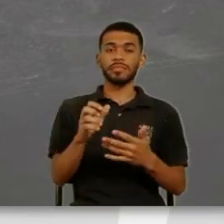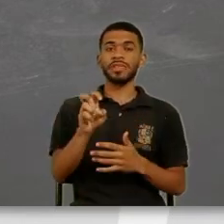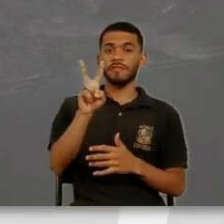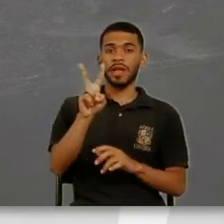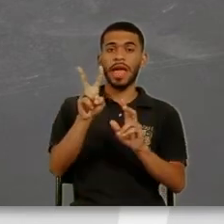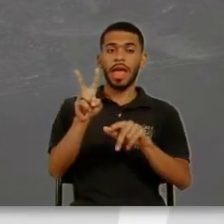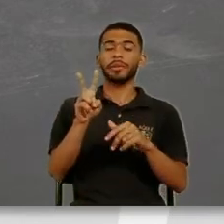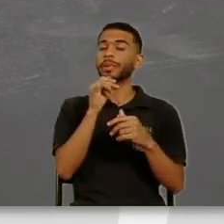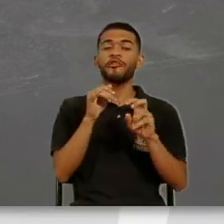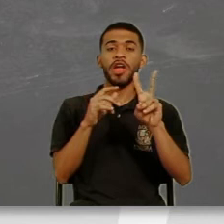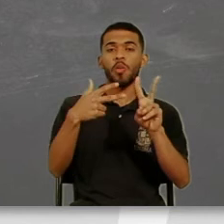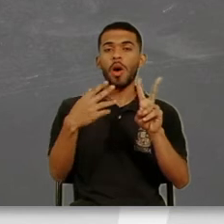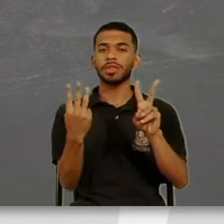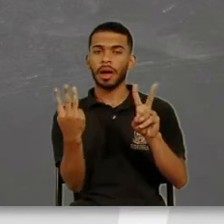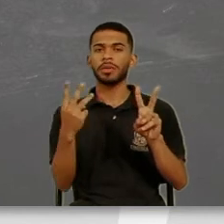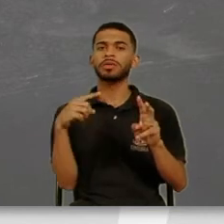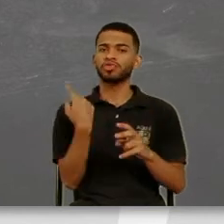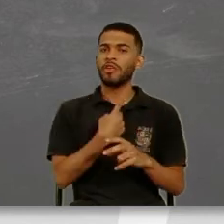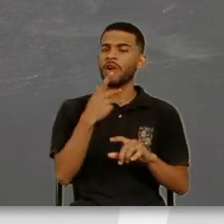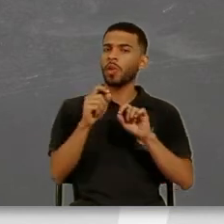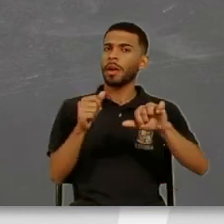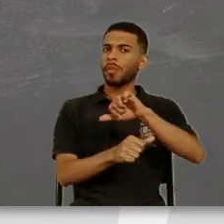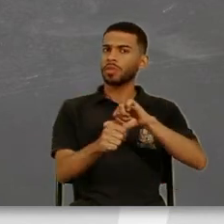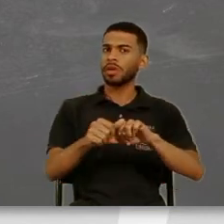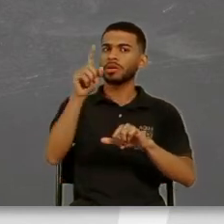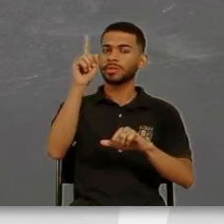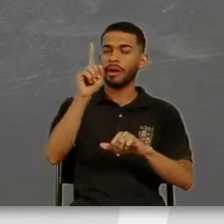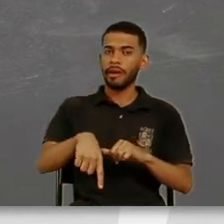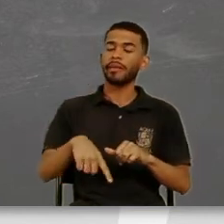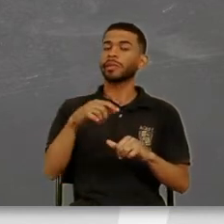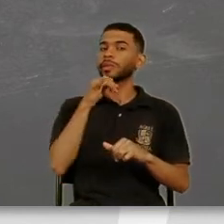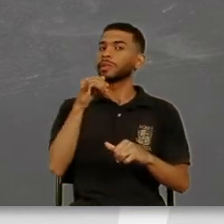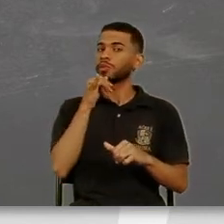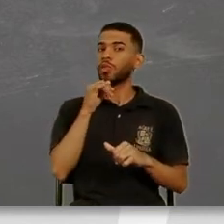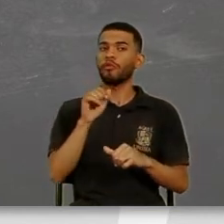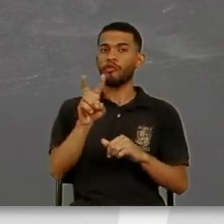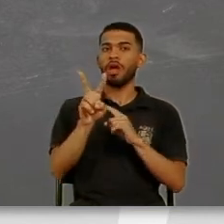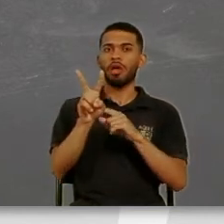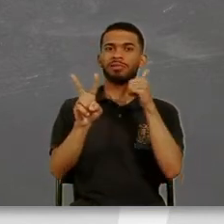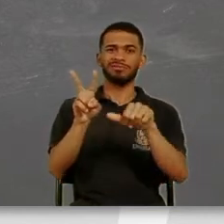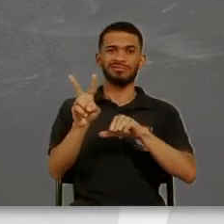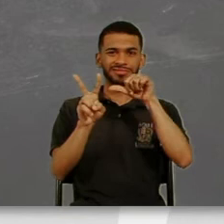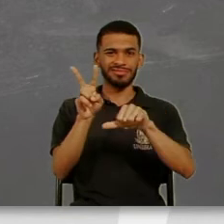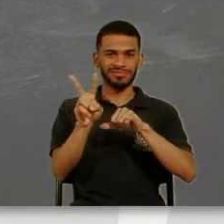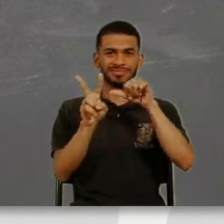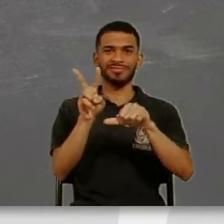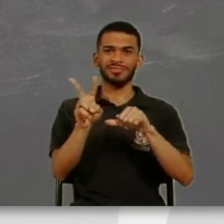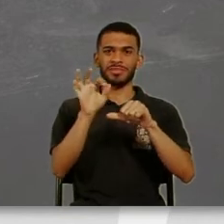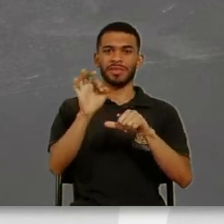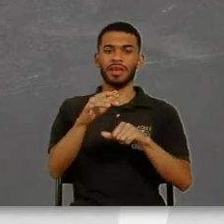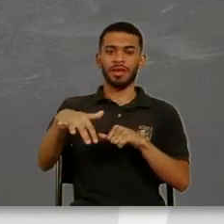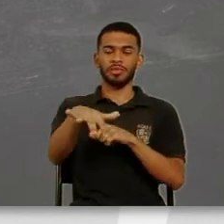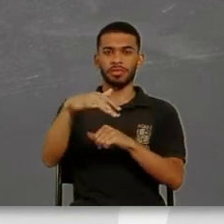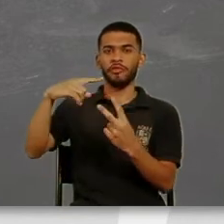a W, também dizemos que a transformação é um operador de V, ou seja, um operador do espaço